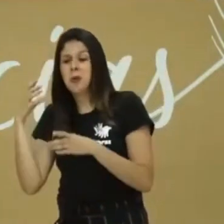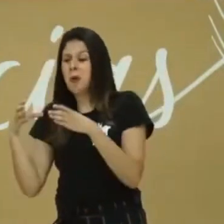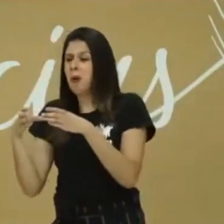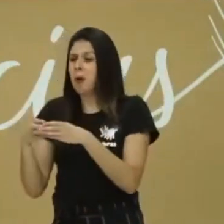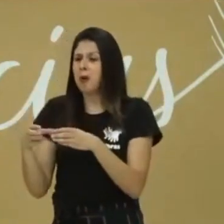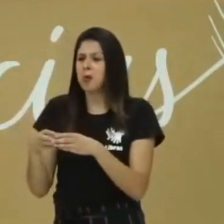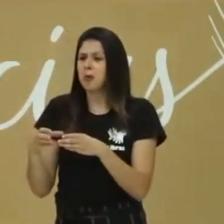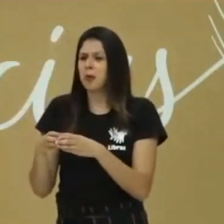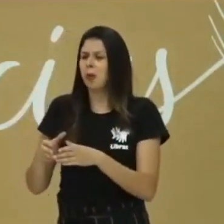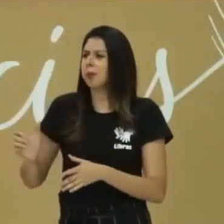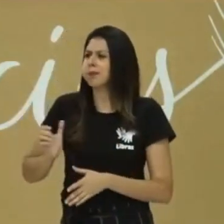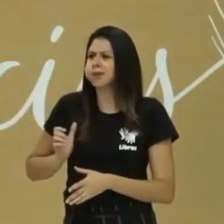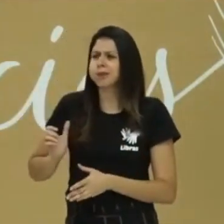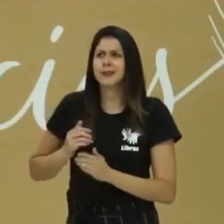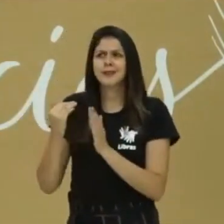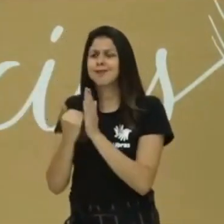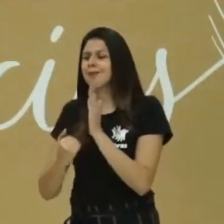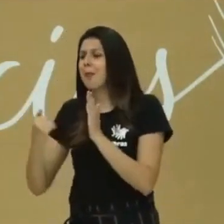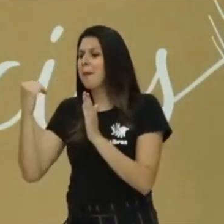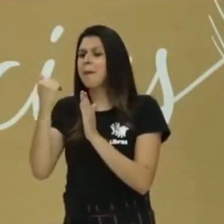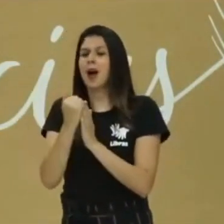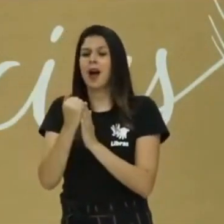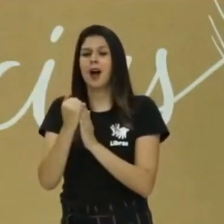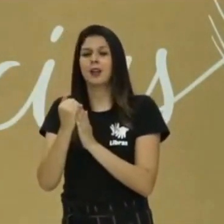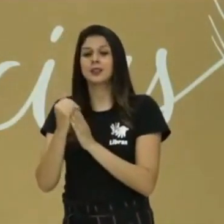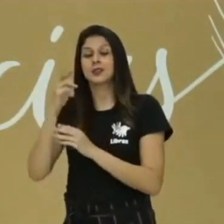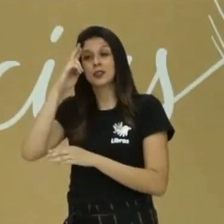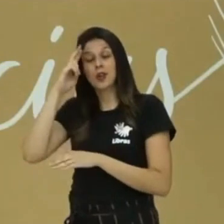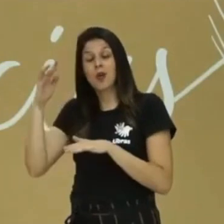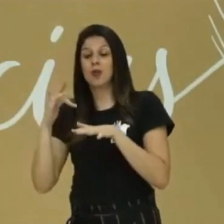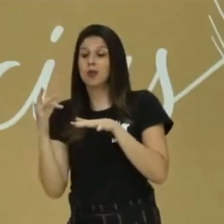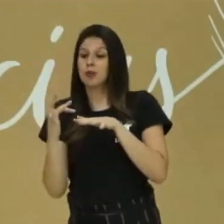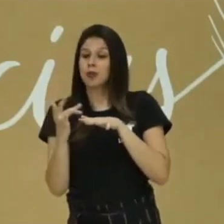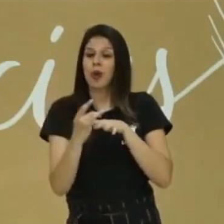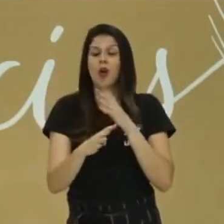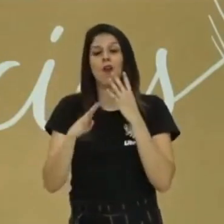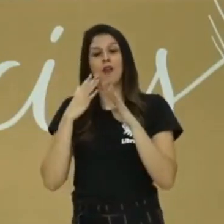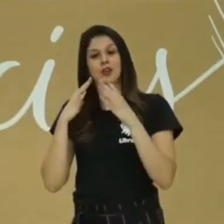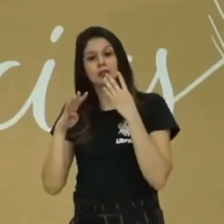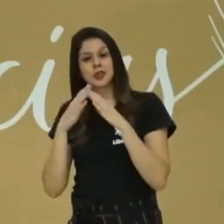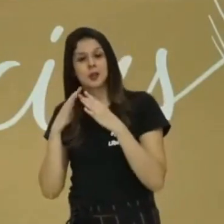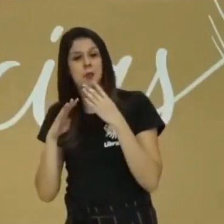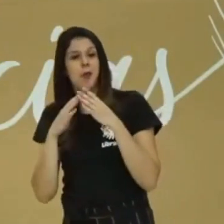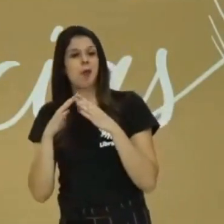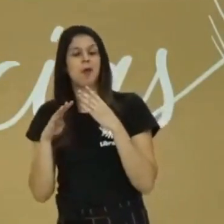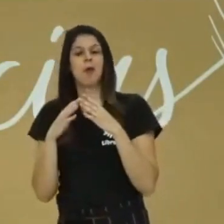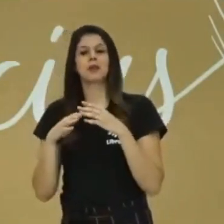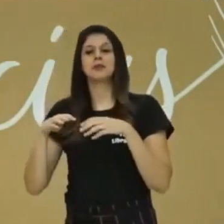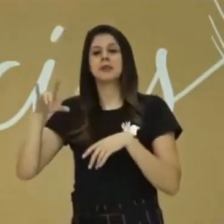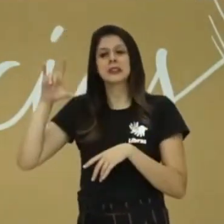dono das empresas midiáticas das mídias sociais entre elas Facebook Twitter Instagram